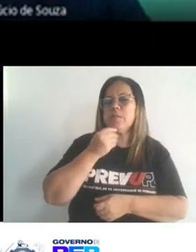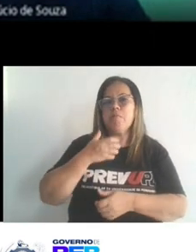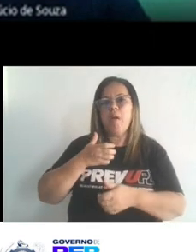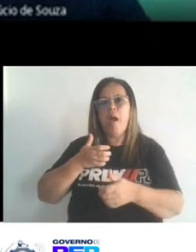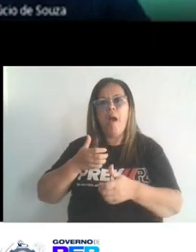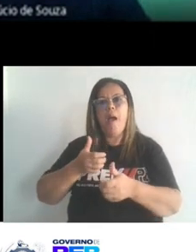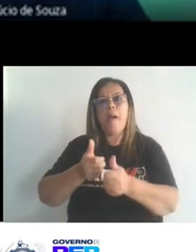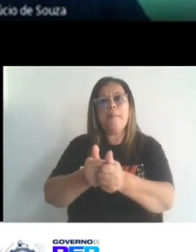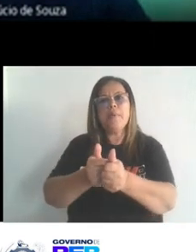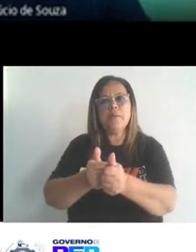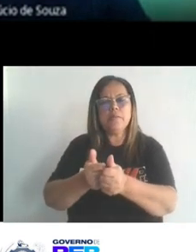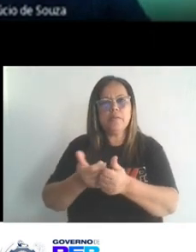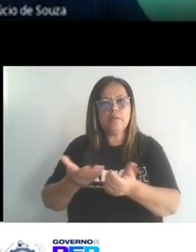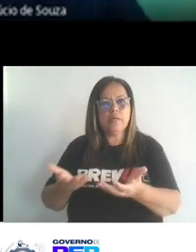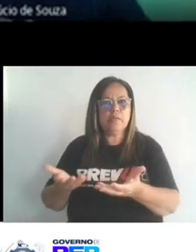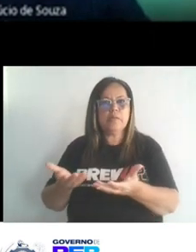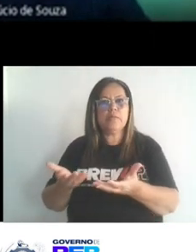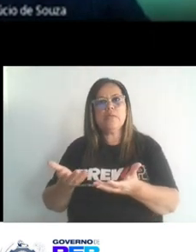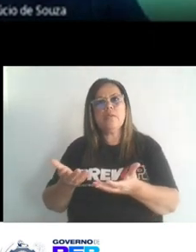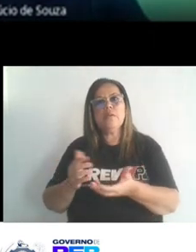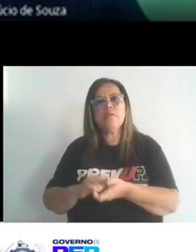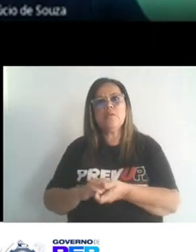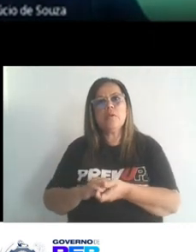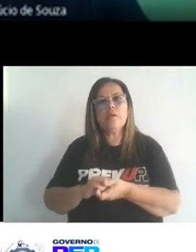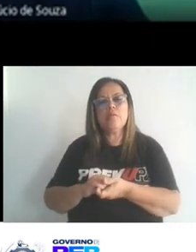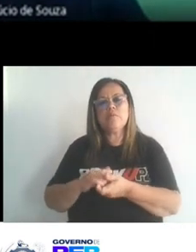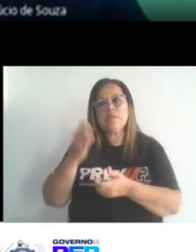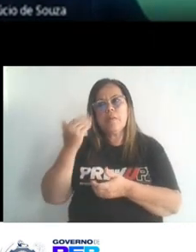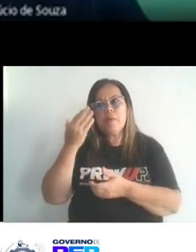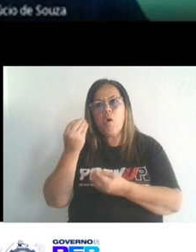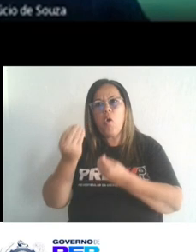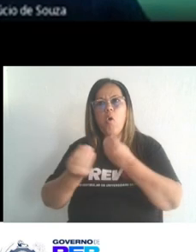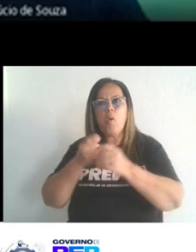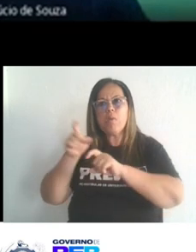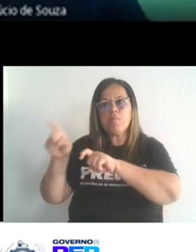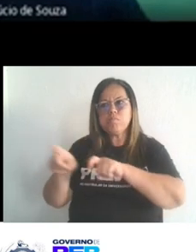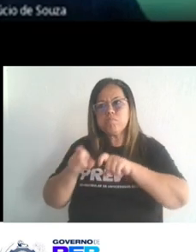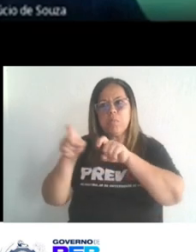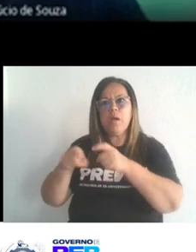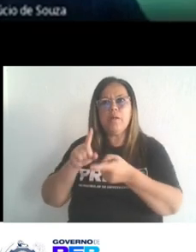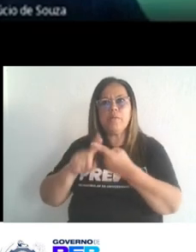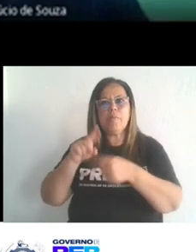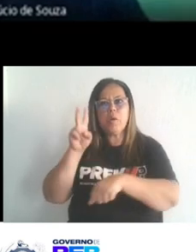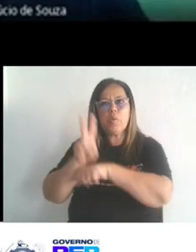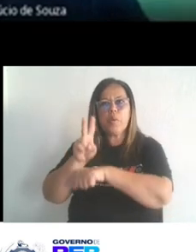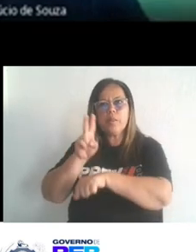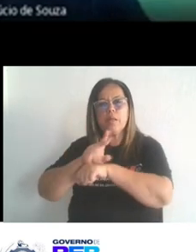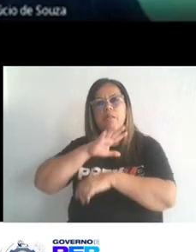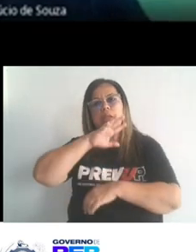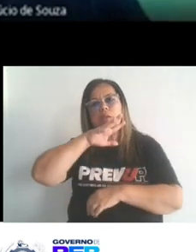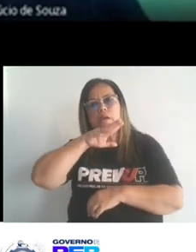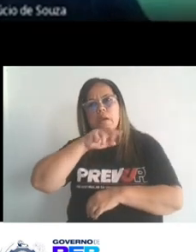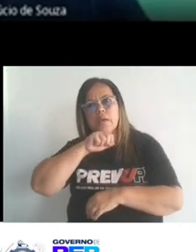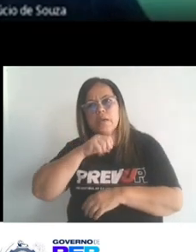com metalurgia criação de gato com agricultura fez com que também